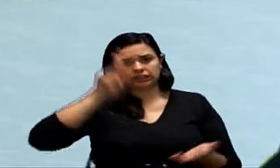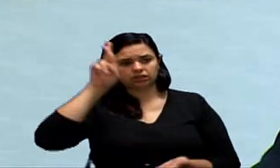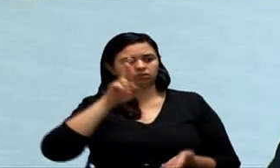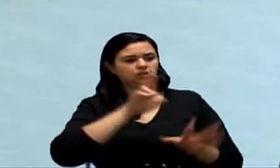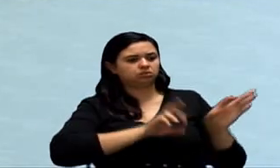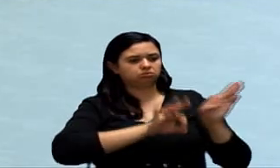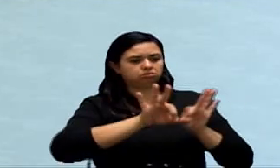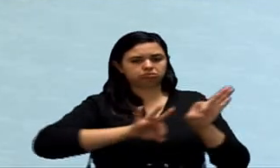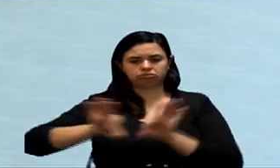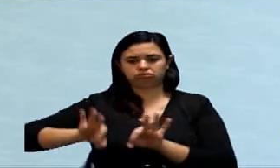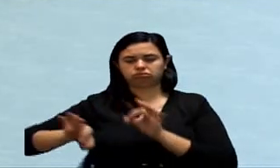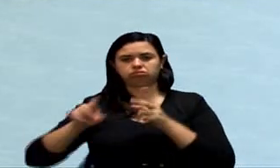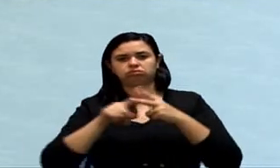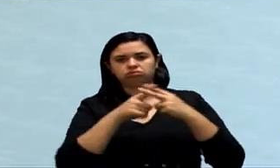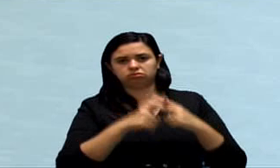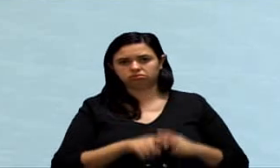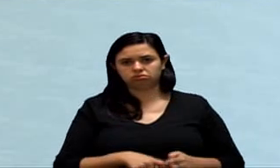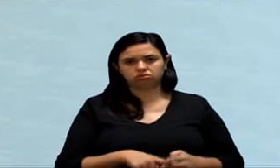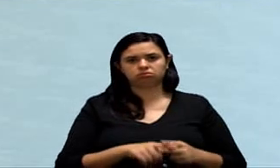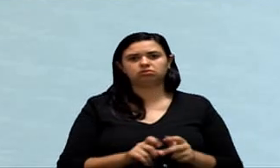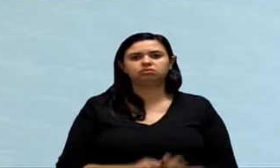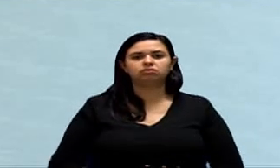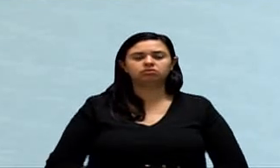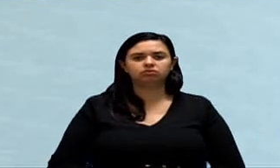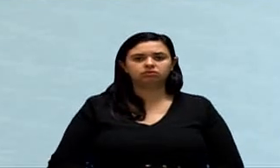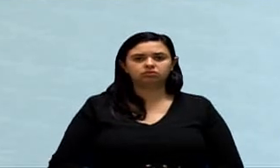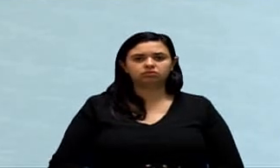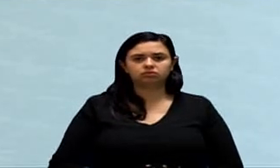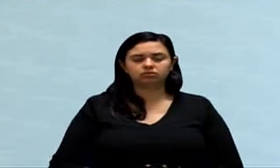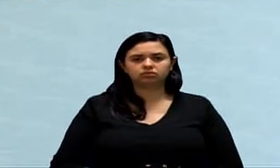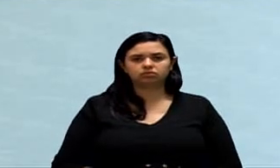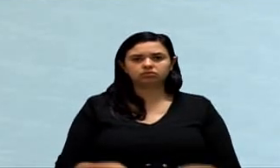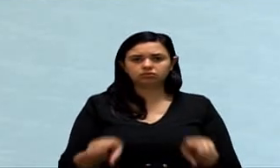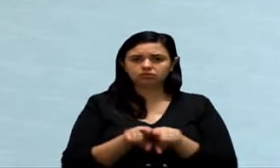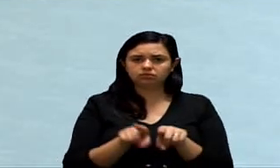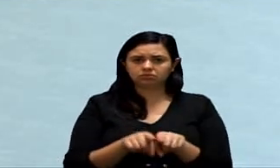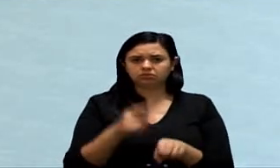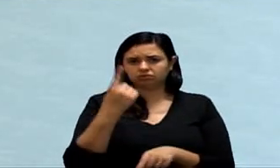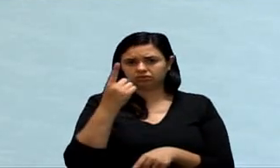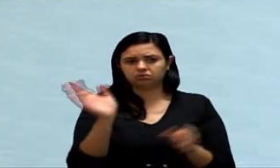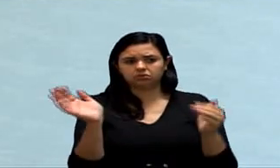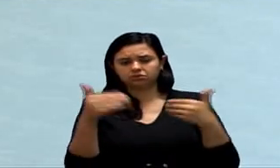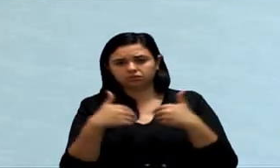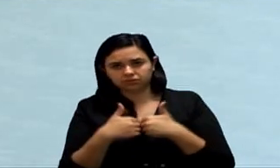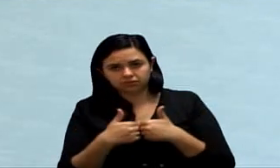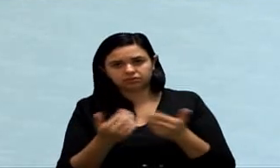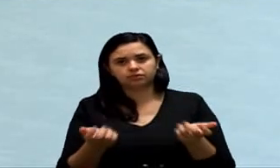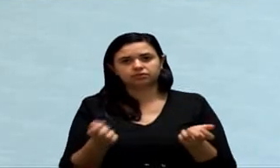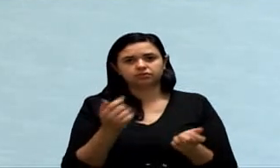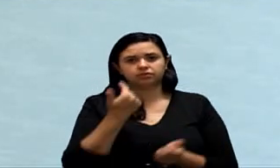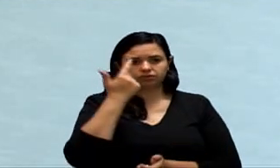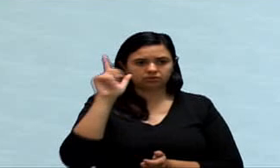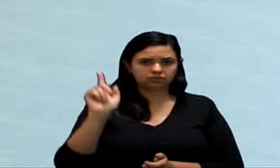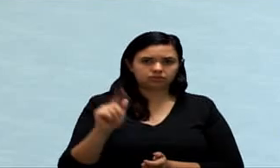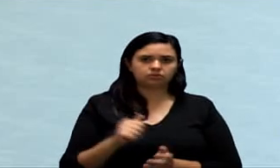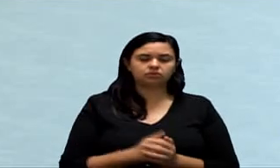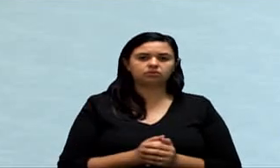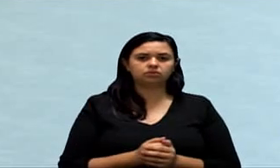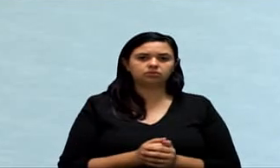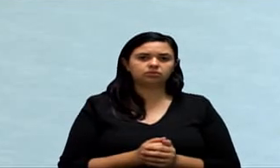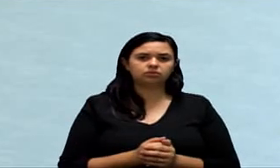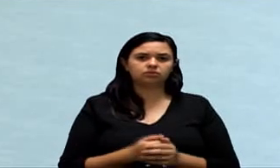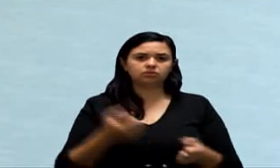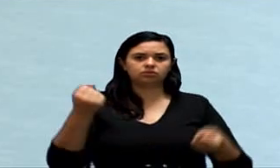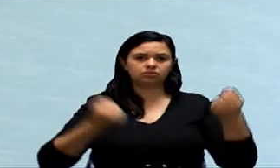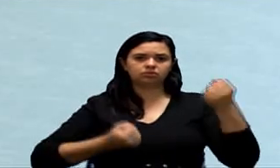só passar os equipamentos, meu Deus. Pode deixar uma para os autistas, outras para aqueles que atendem.